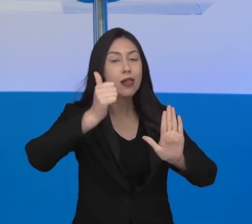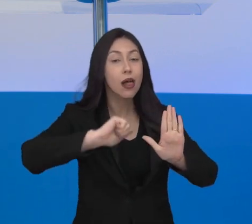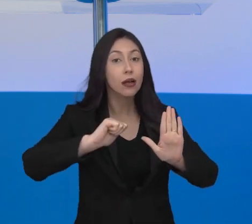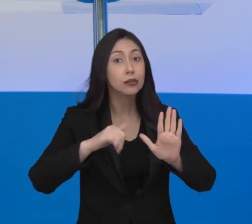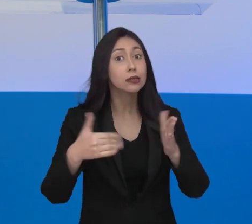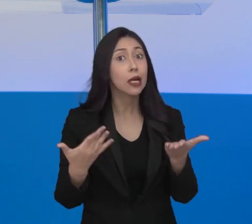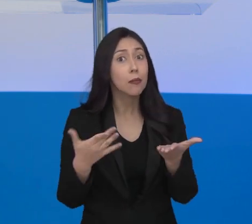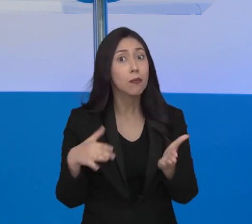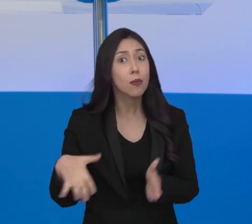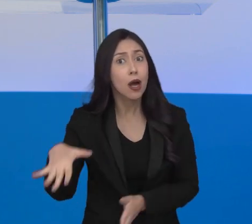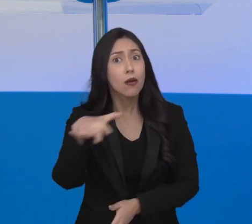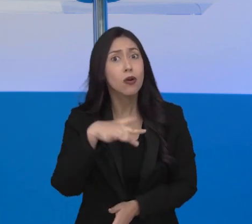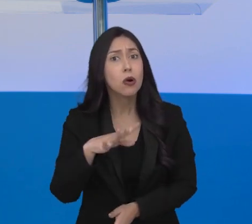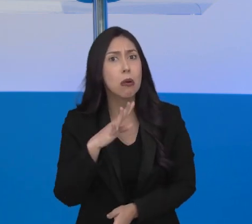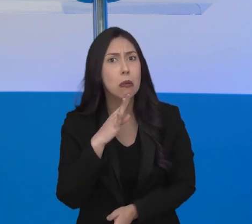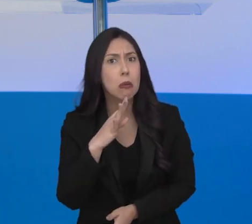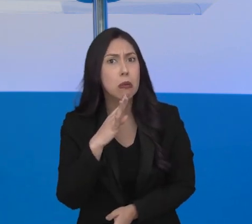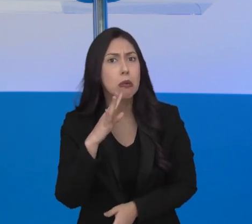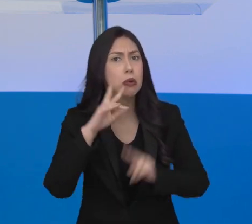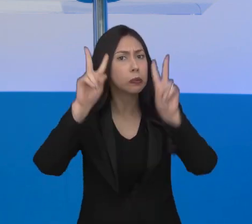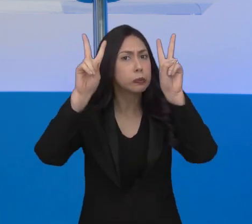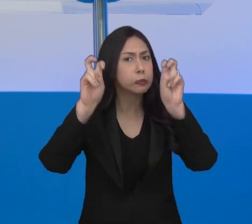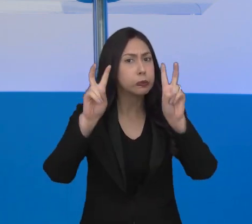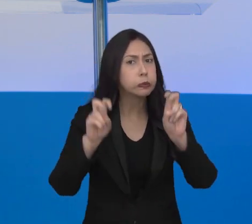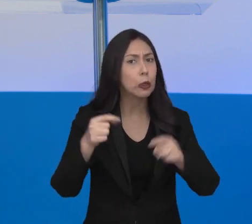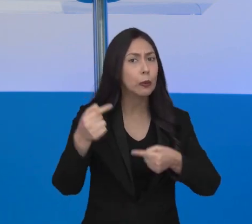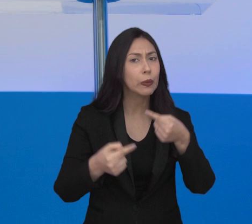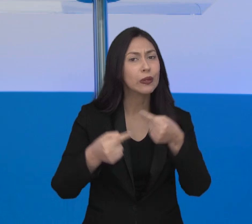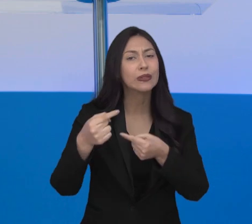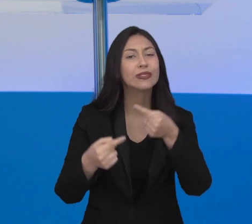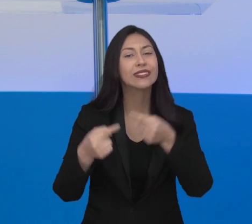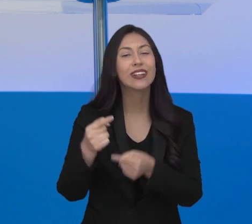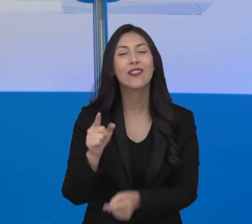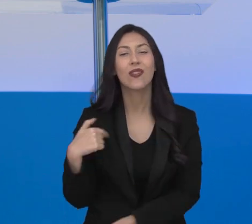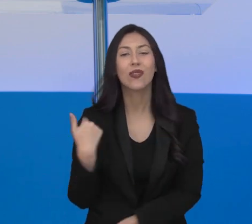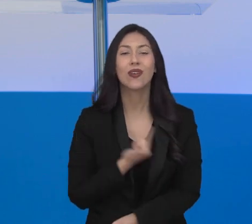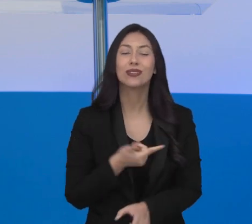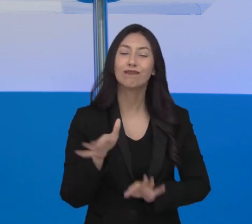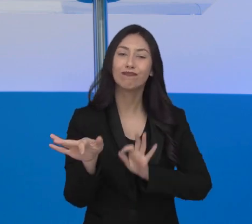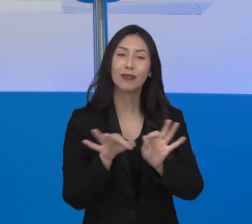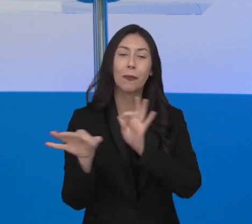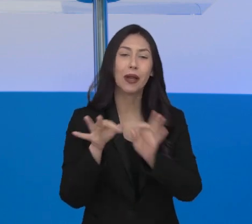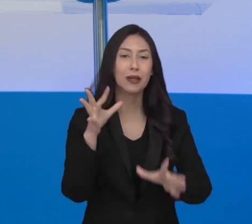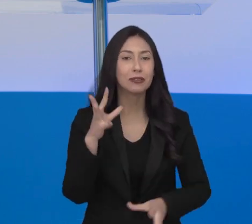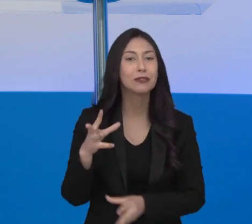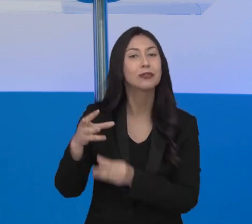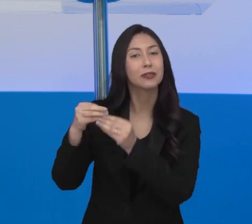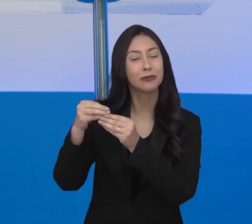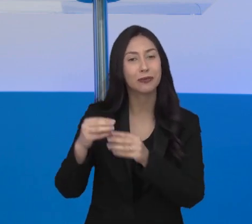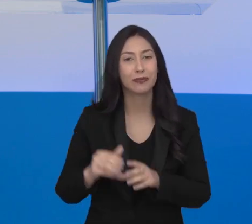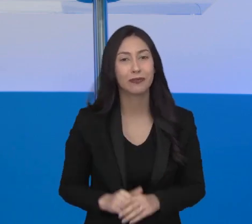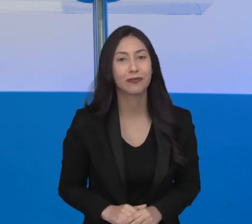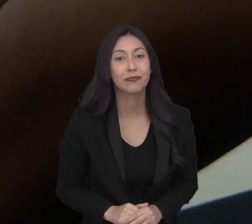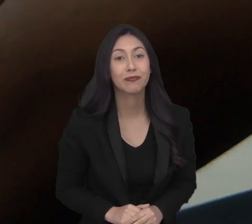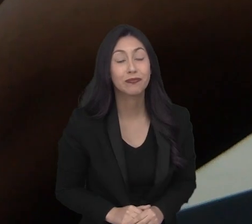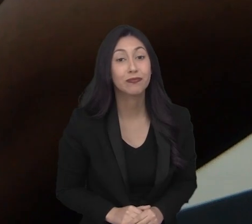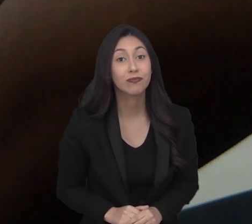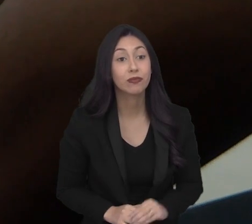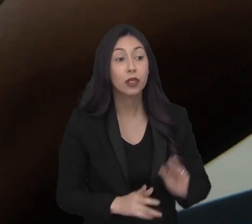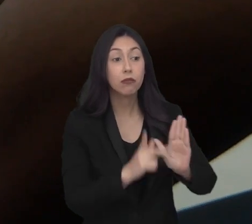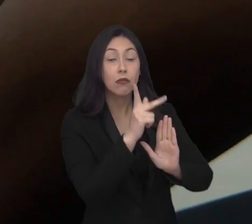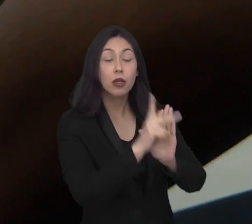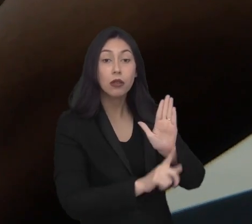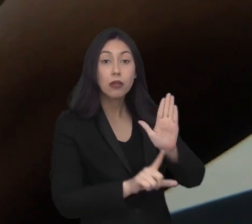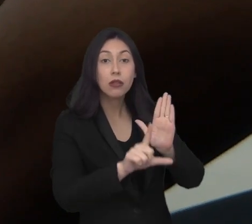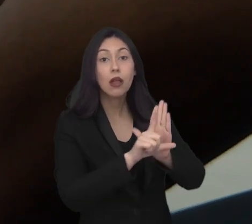para você ficar por dentro dos assuntos que vão ser tratados em plenário, nós preparamos um resumo da pauta de hoje. Entre